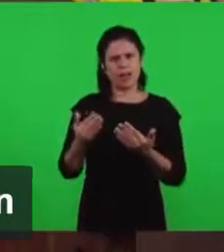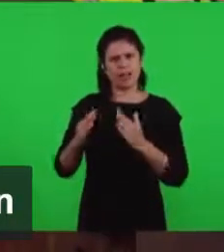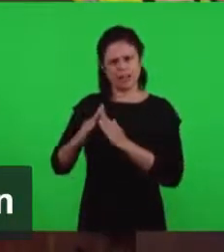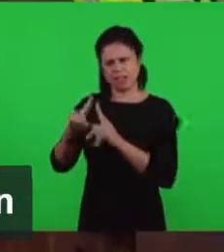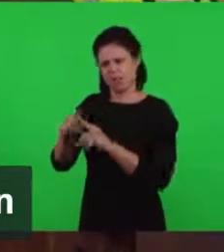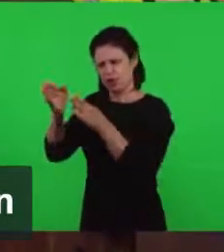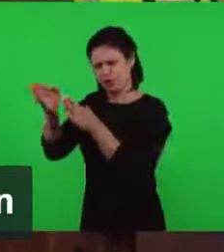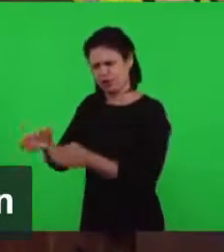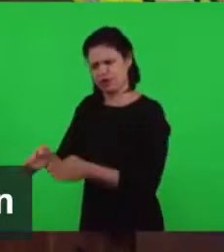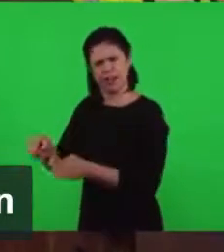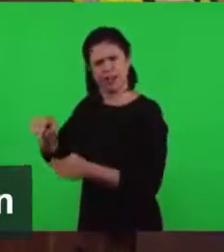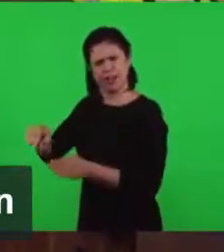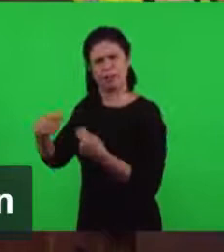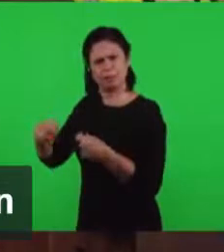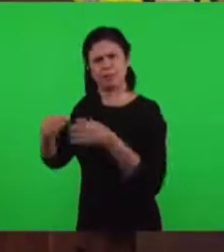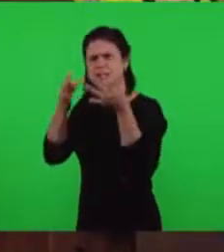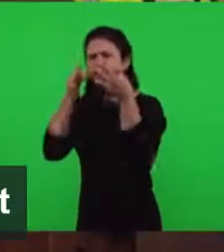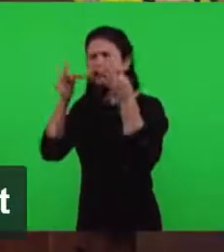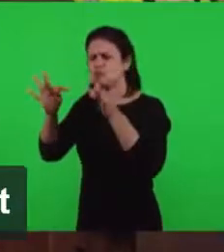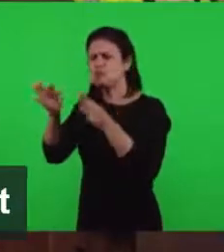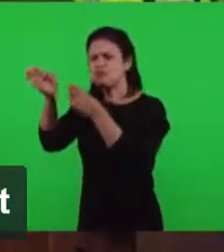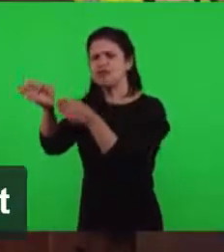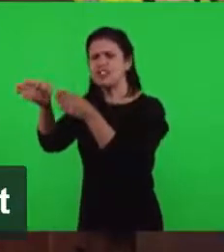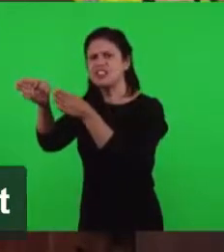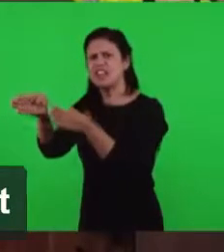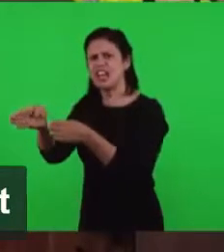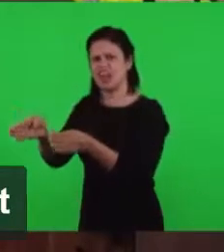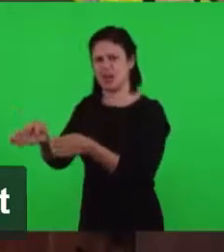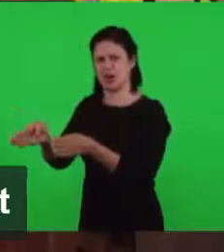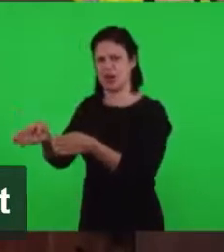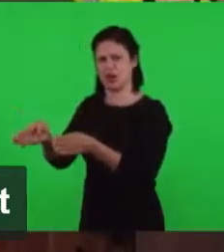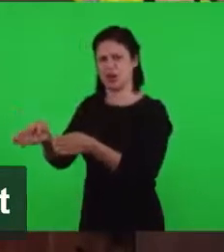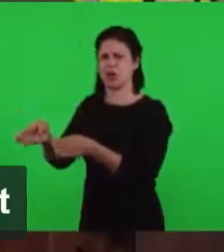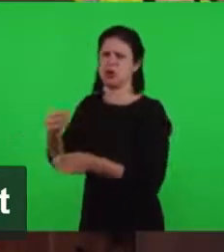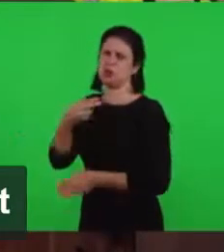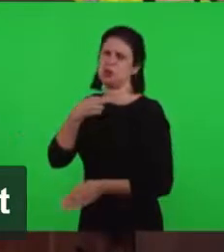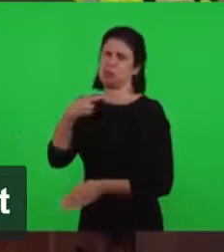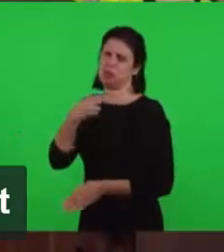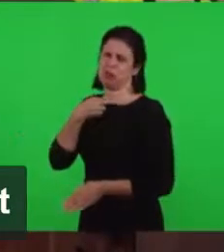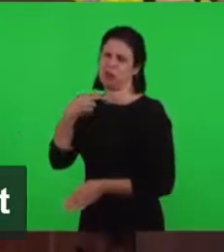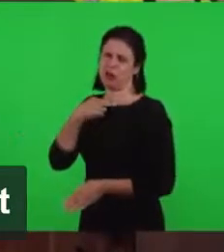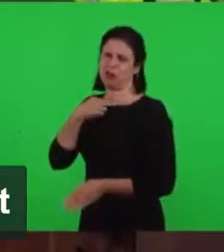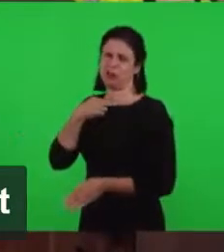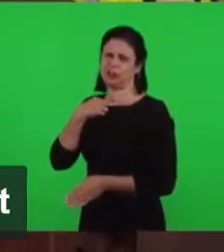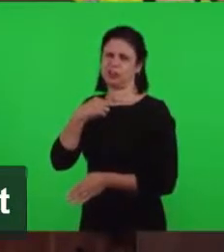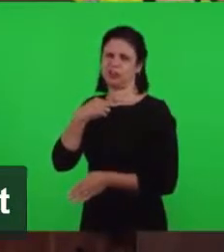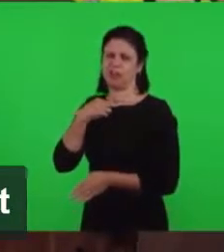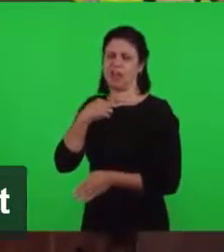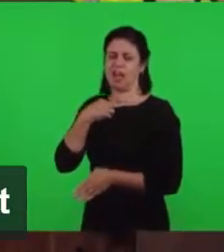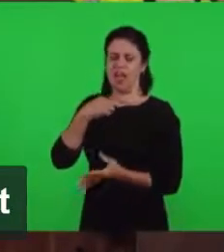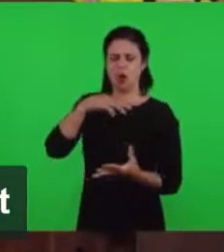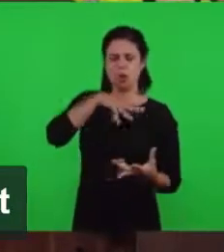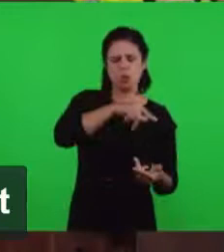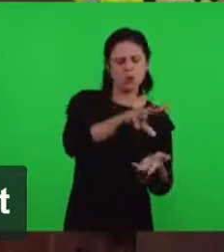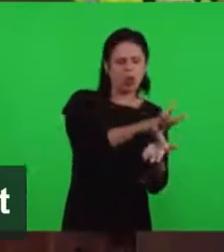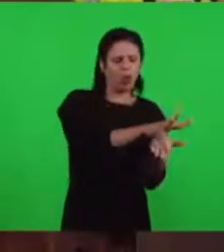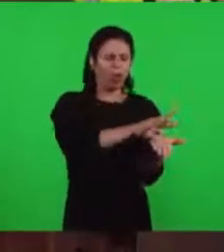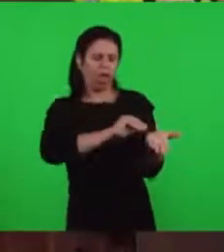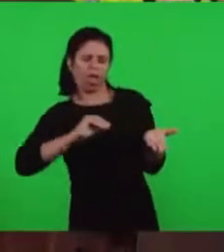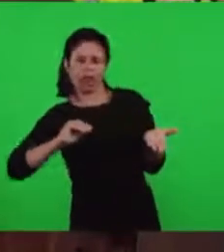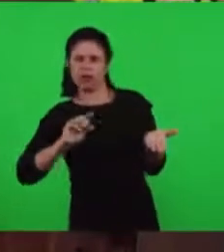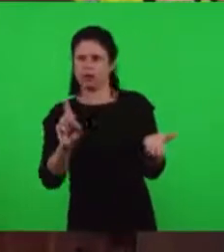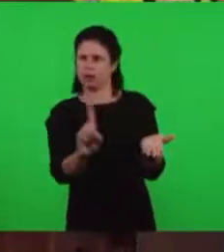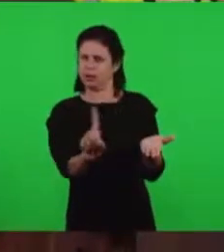nação sacerdotal não pode expor a carne a igreja de cristo